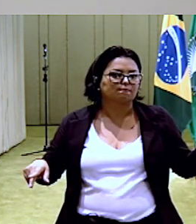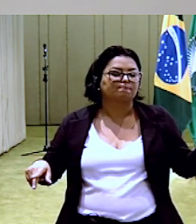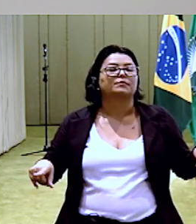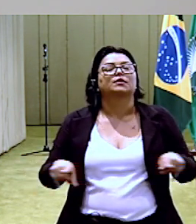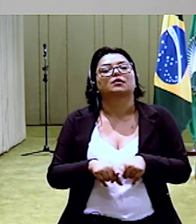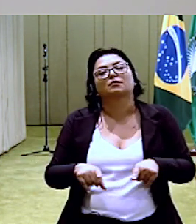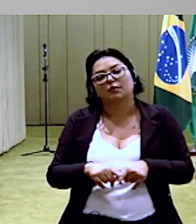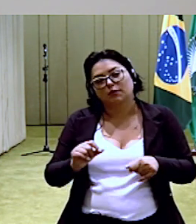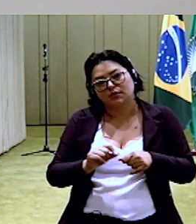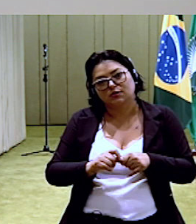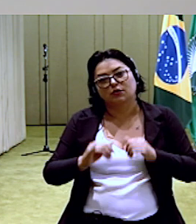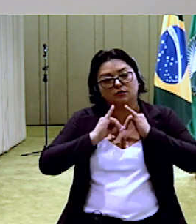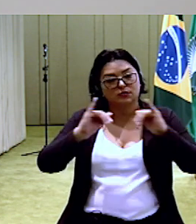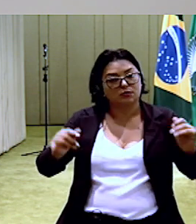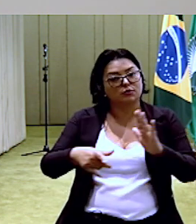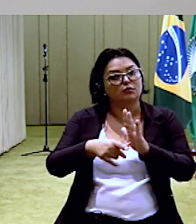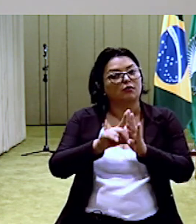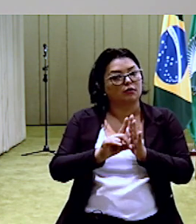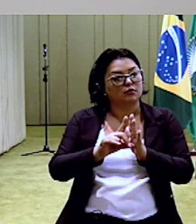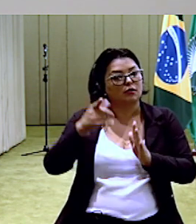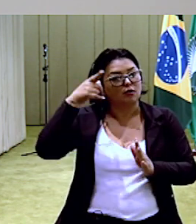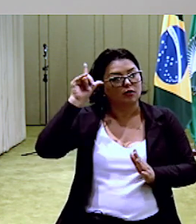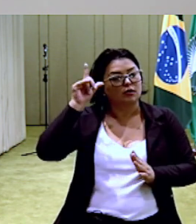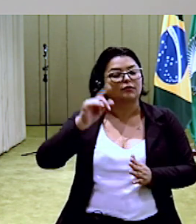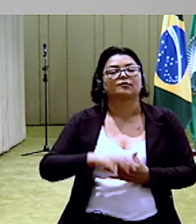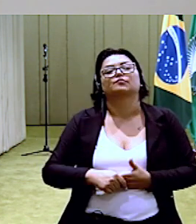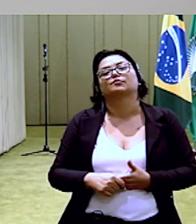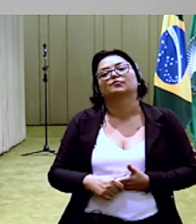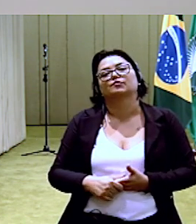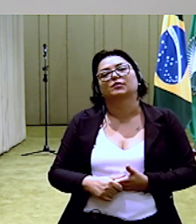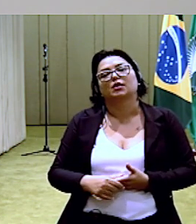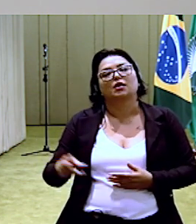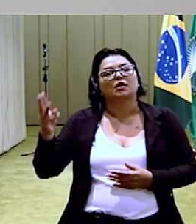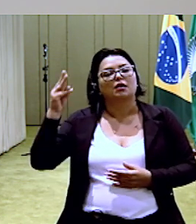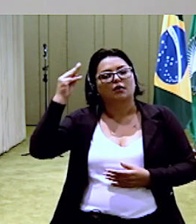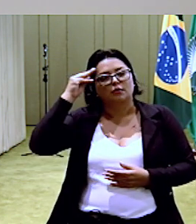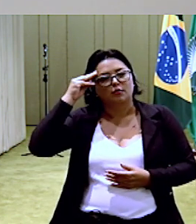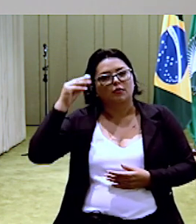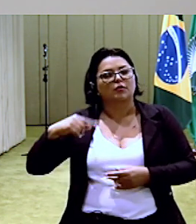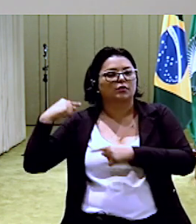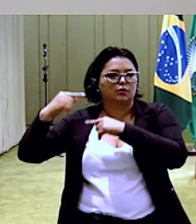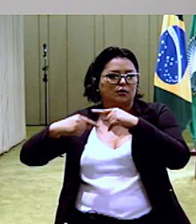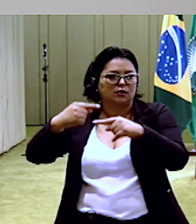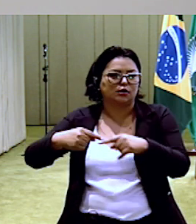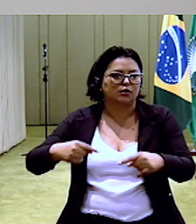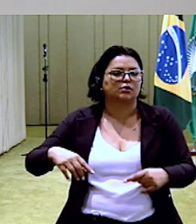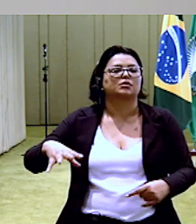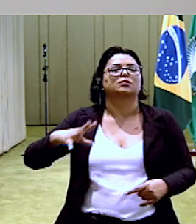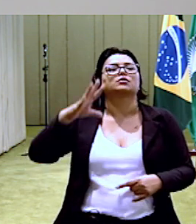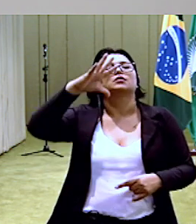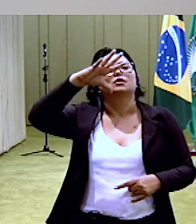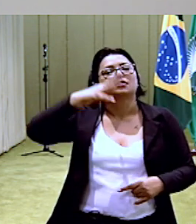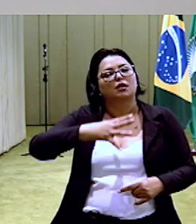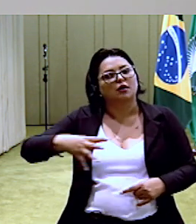que a gente anunciou ontem foi, em memória da herança africana, mas muito mais que herança, a África construiu